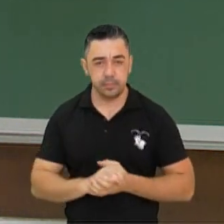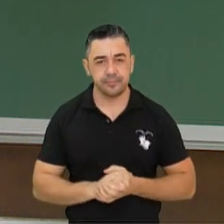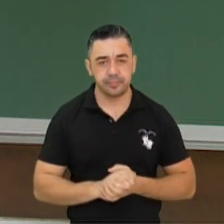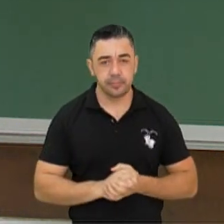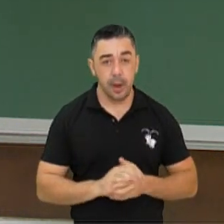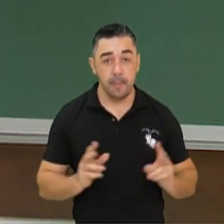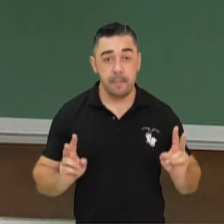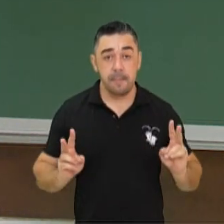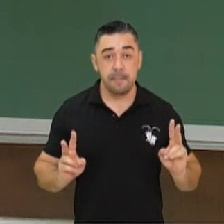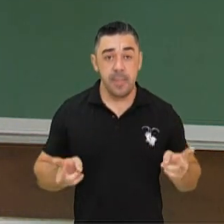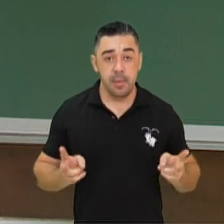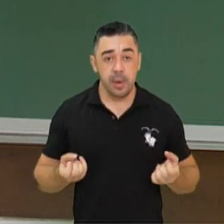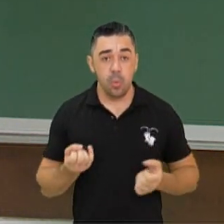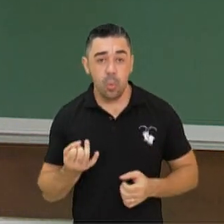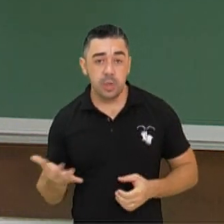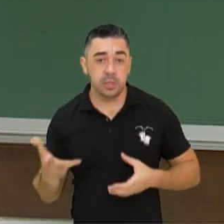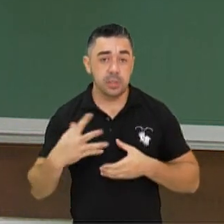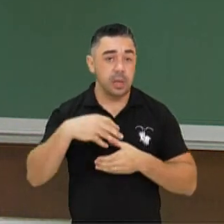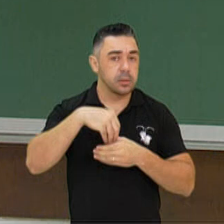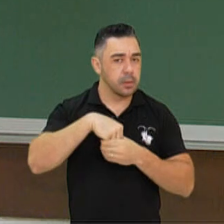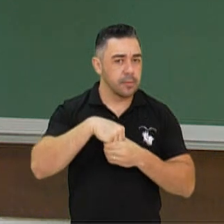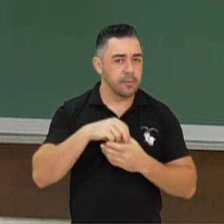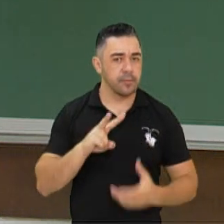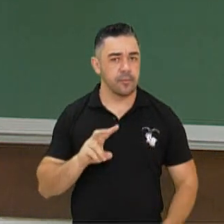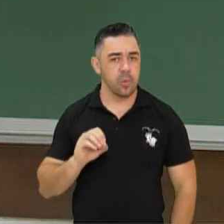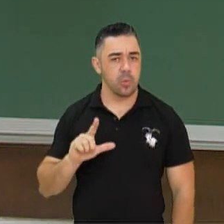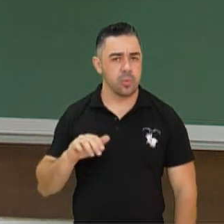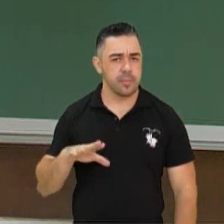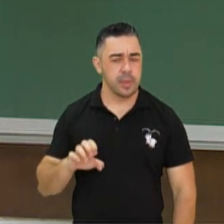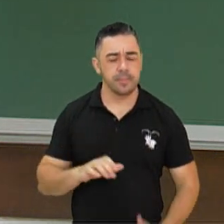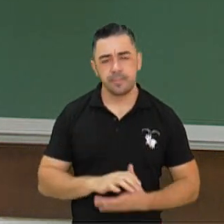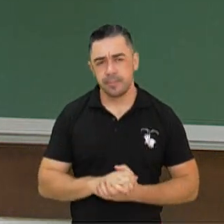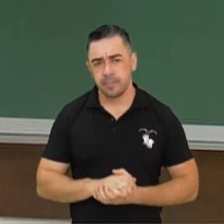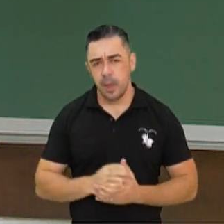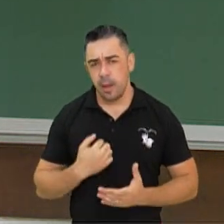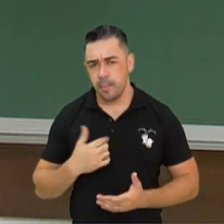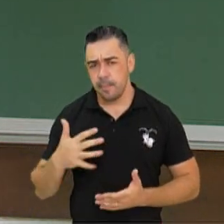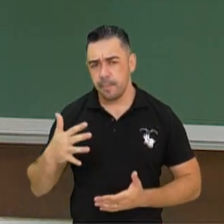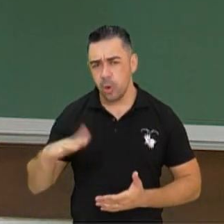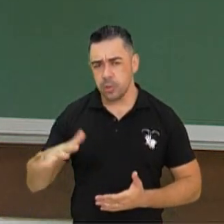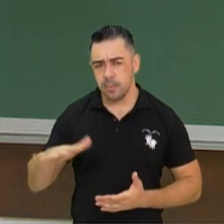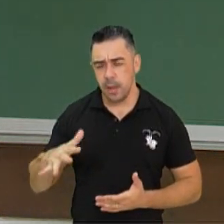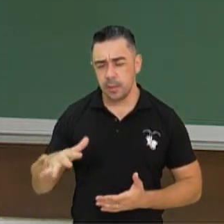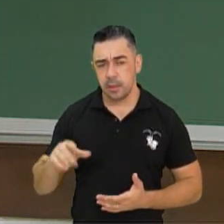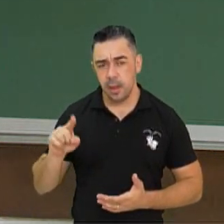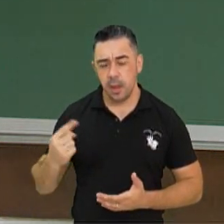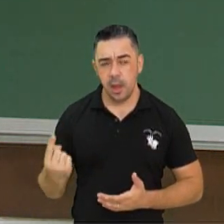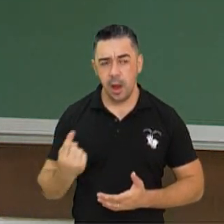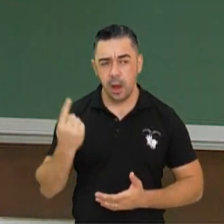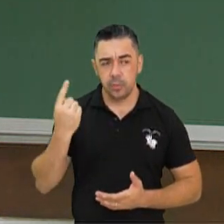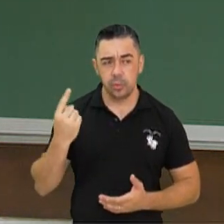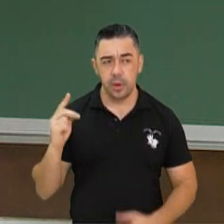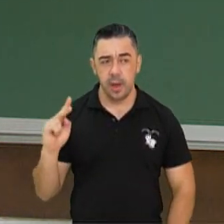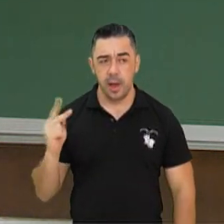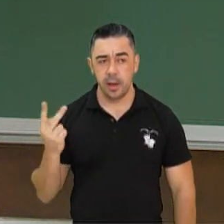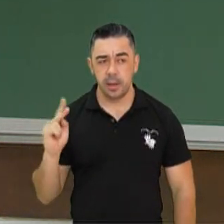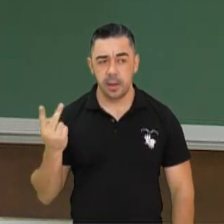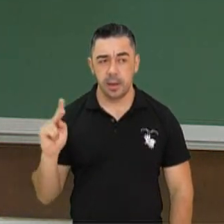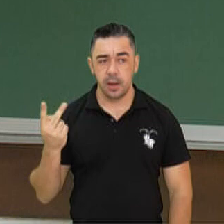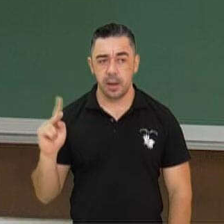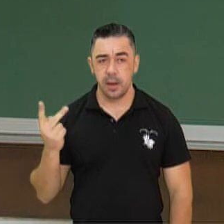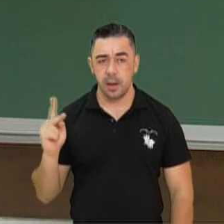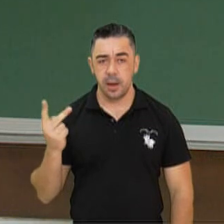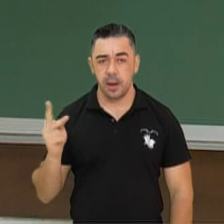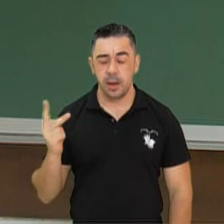o mesmo volume. Nessas condições, quanto vale aproximadamente a altura AH? A altura